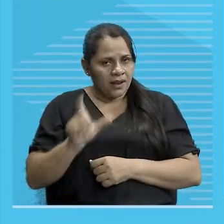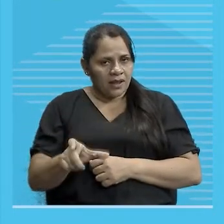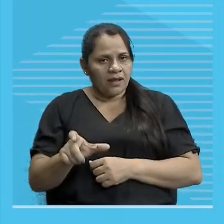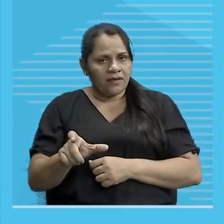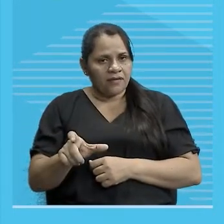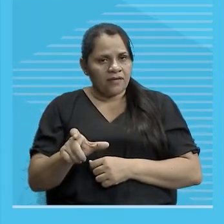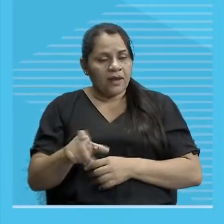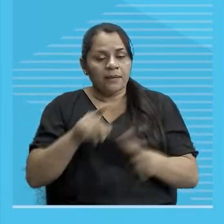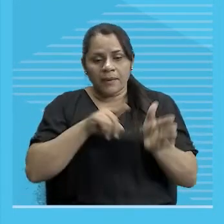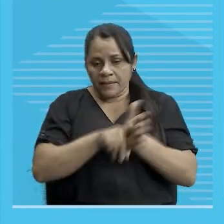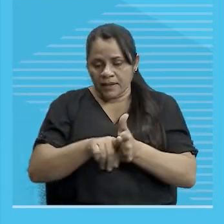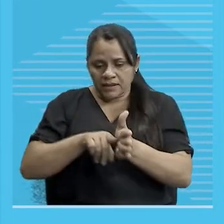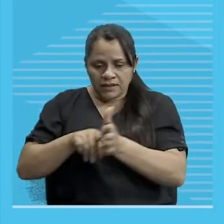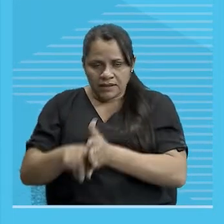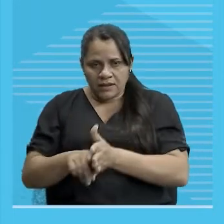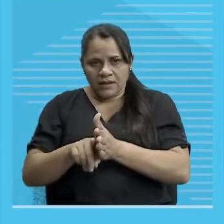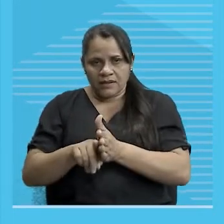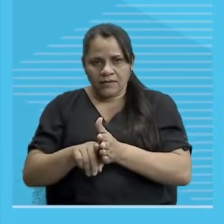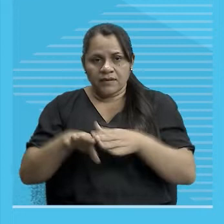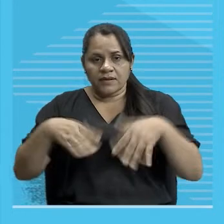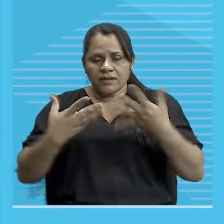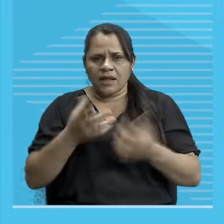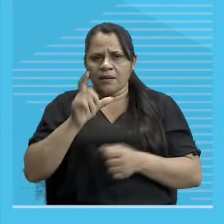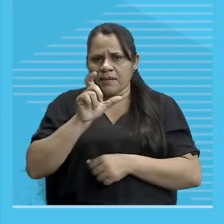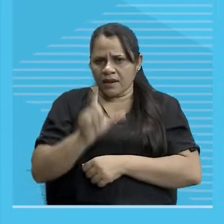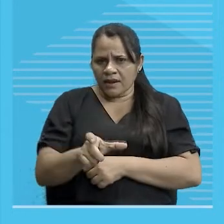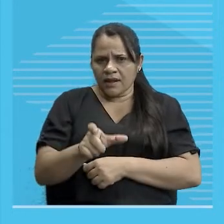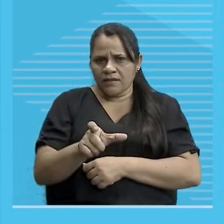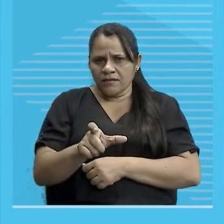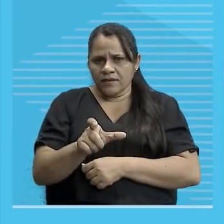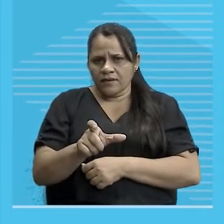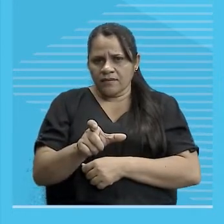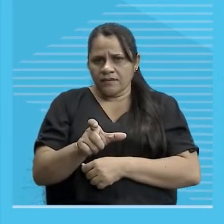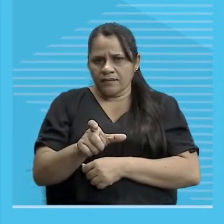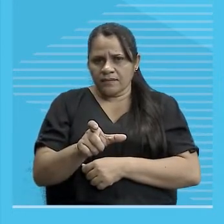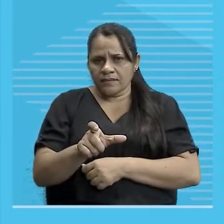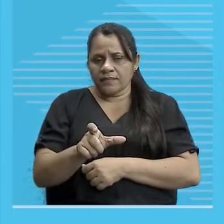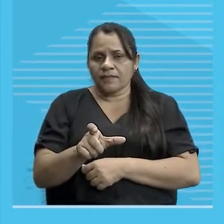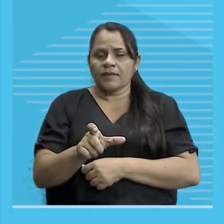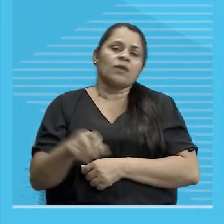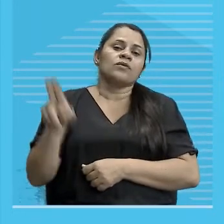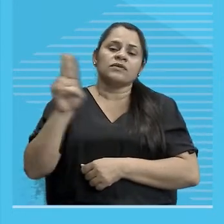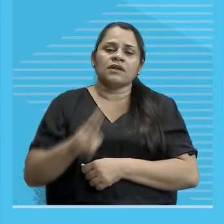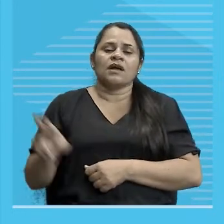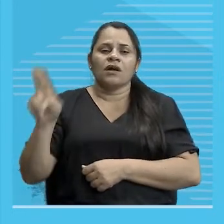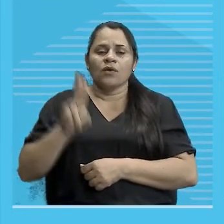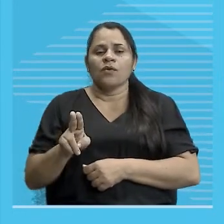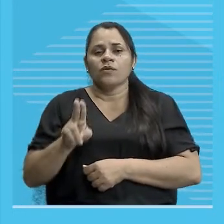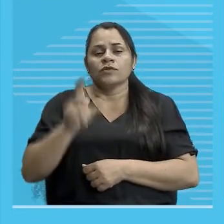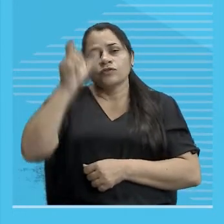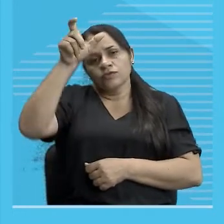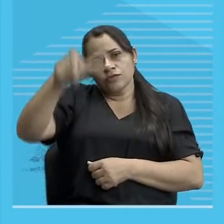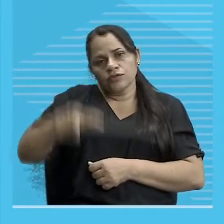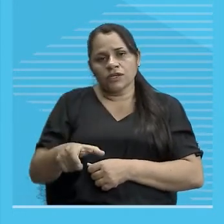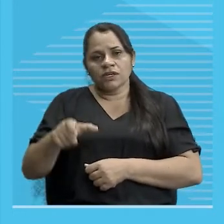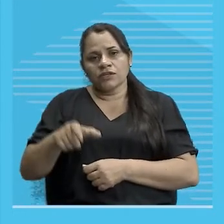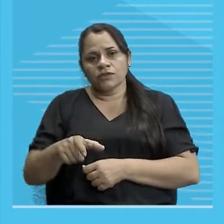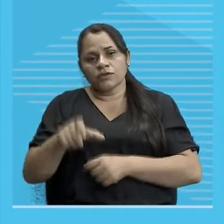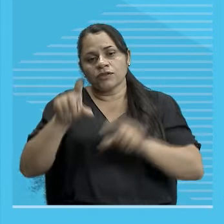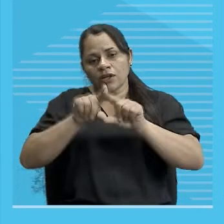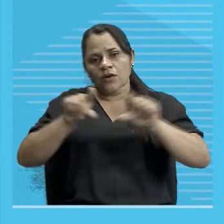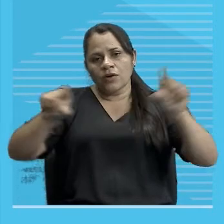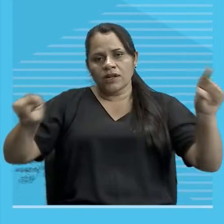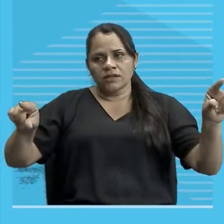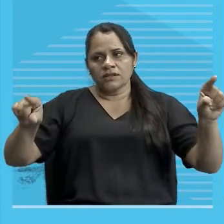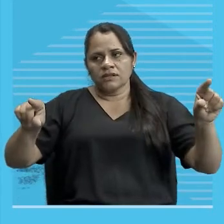diante dela haveria artigo, é só colocar essa palavra como sujeito de uma oração. Se ela aceitar artigo, ok. Se não aceitar,